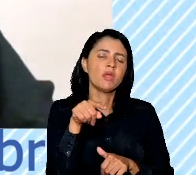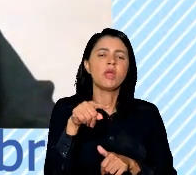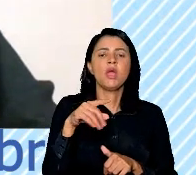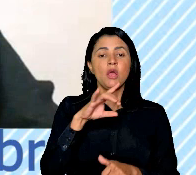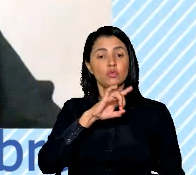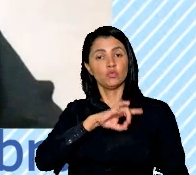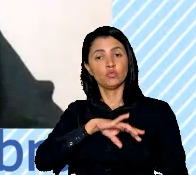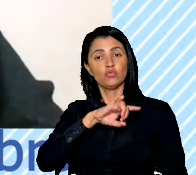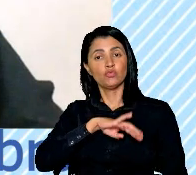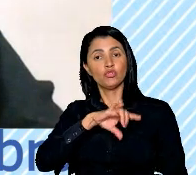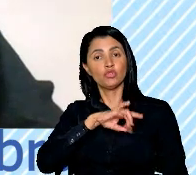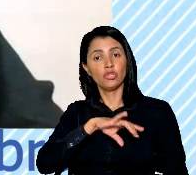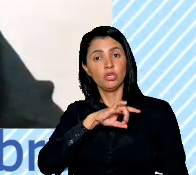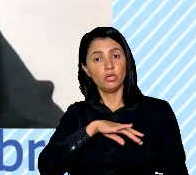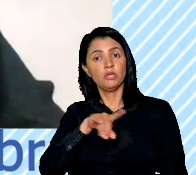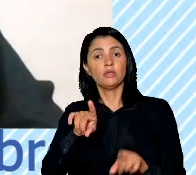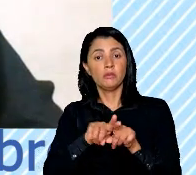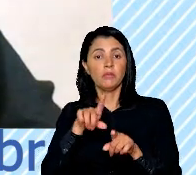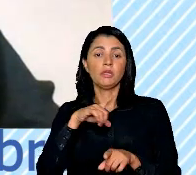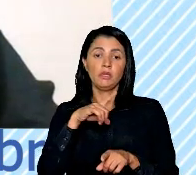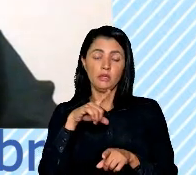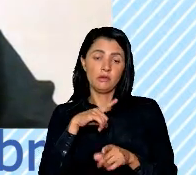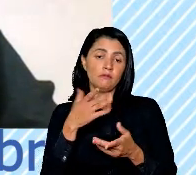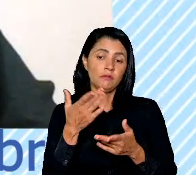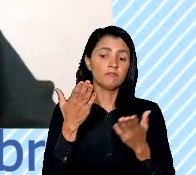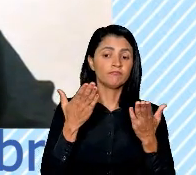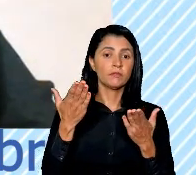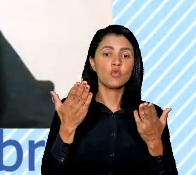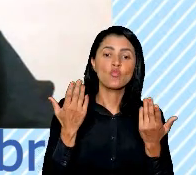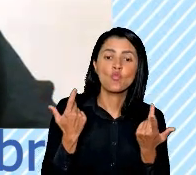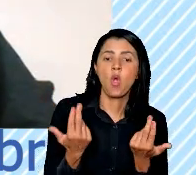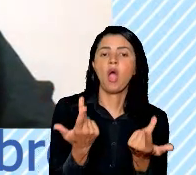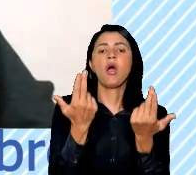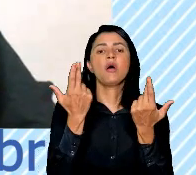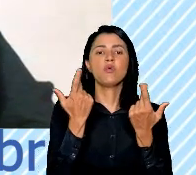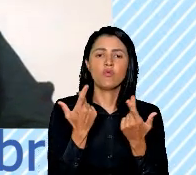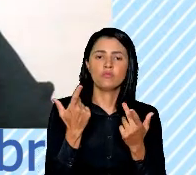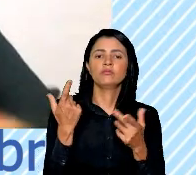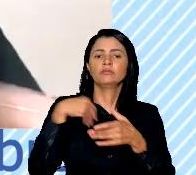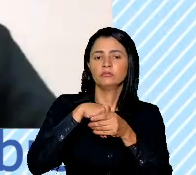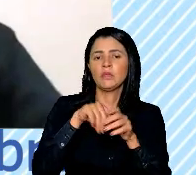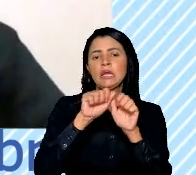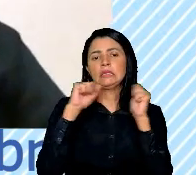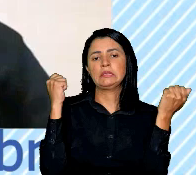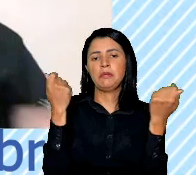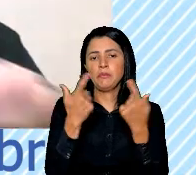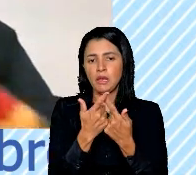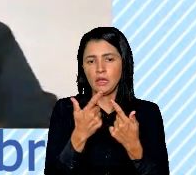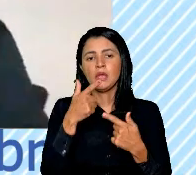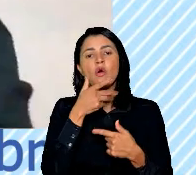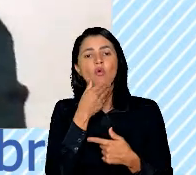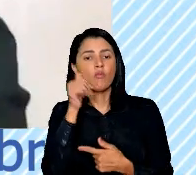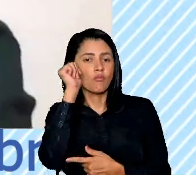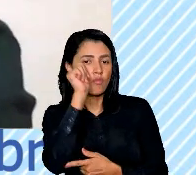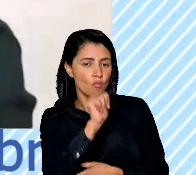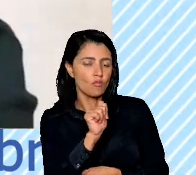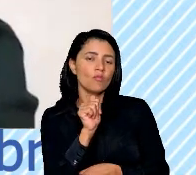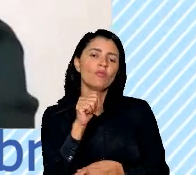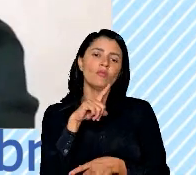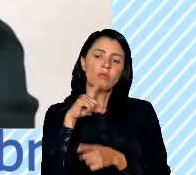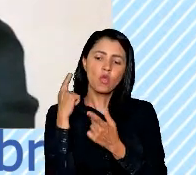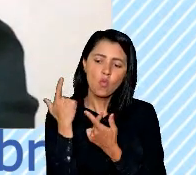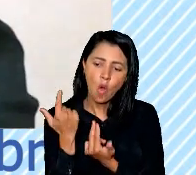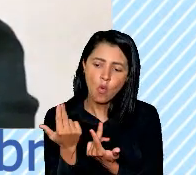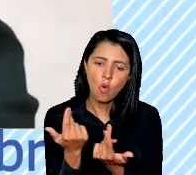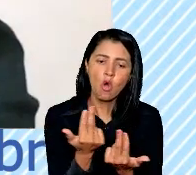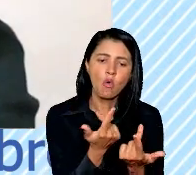Chile, houve a paridade dos componentes da Assembleia Constituinte. Então, homens e mulheres em igualdade